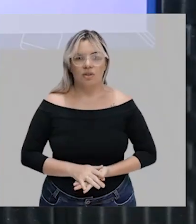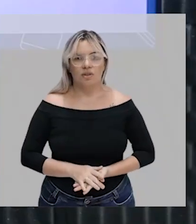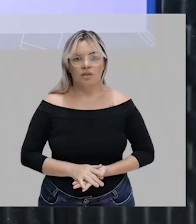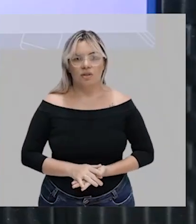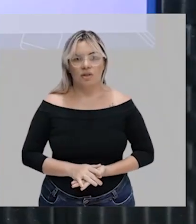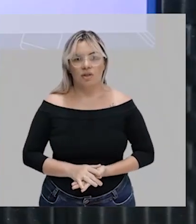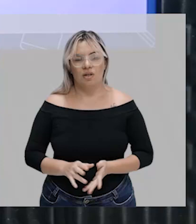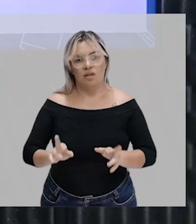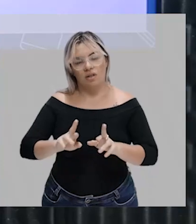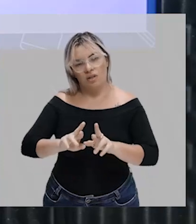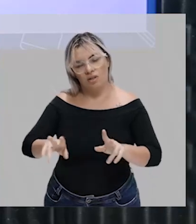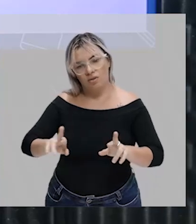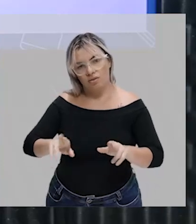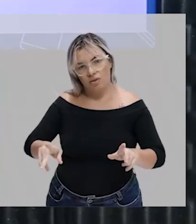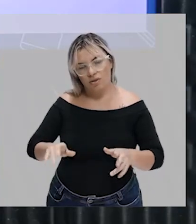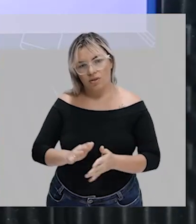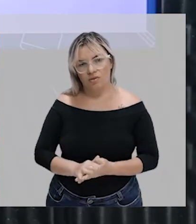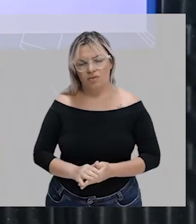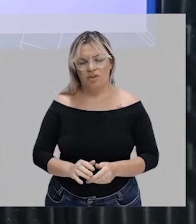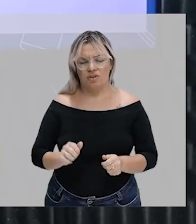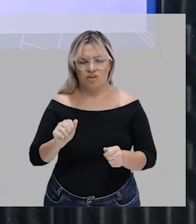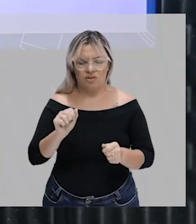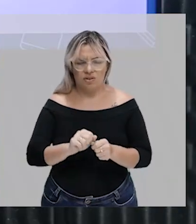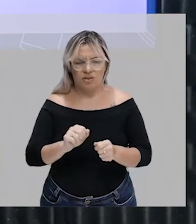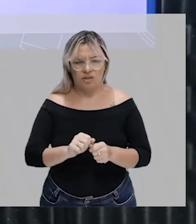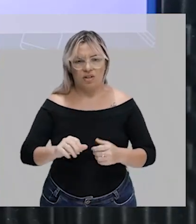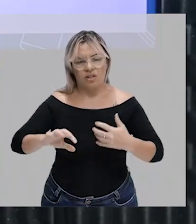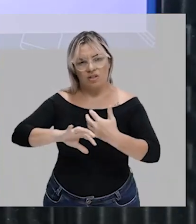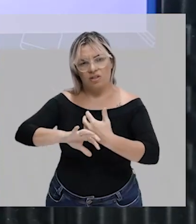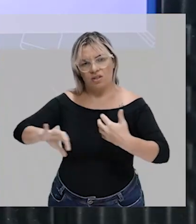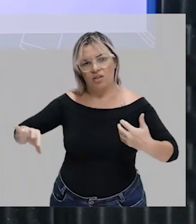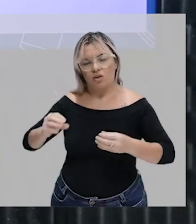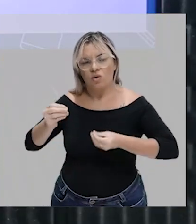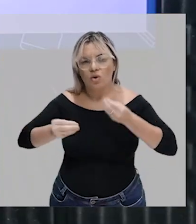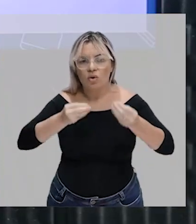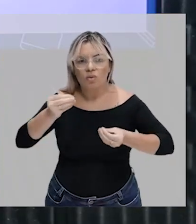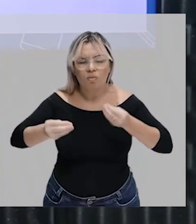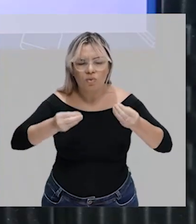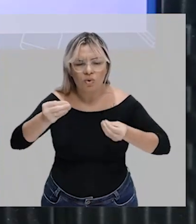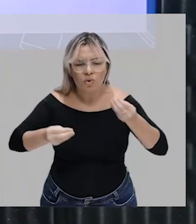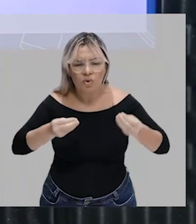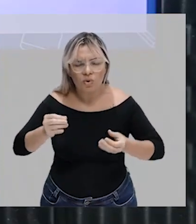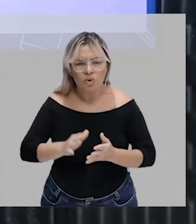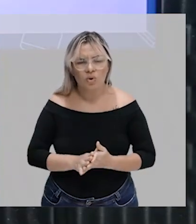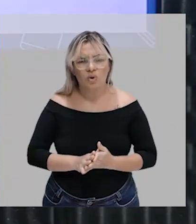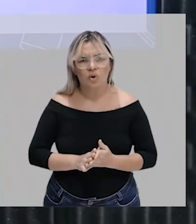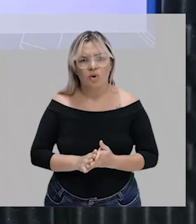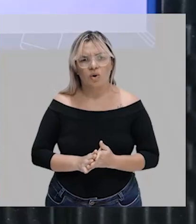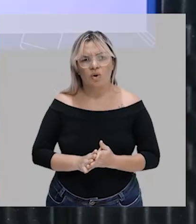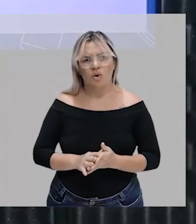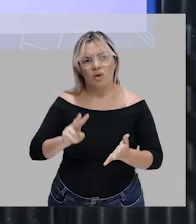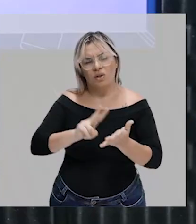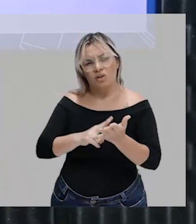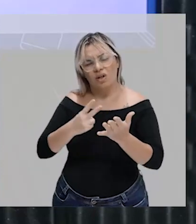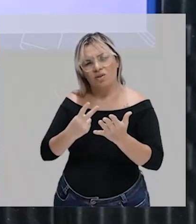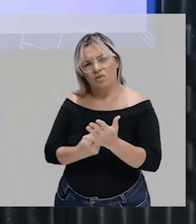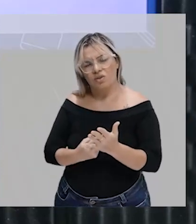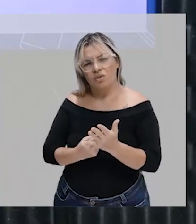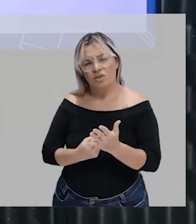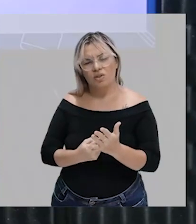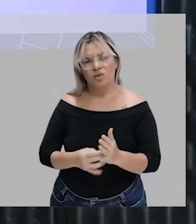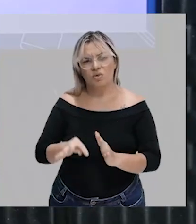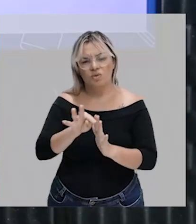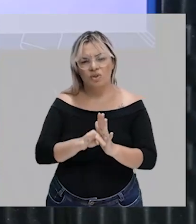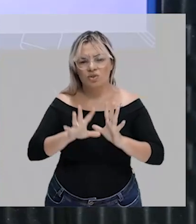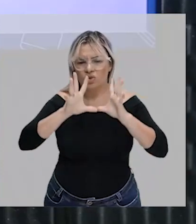diferente, professora, fazer ele separado e fazer junto. Como eu vou traduzir um texto completo, com suas frases, se eu não conheço